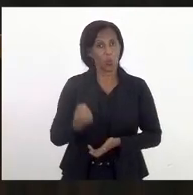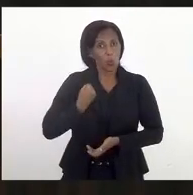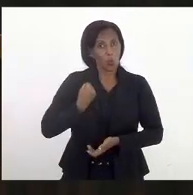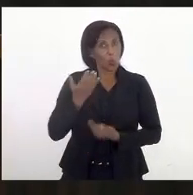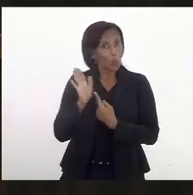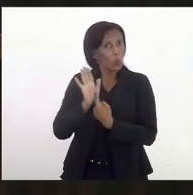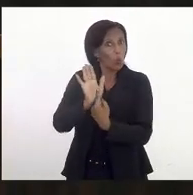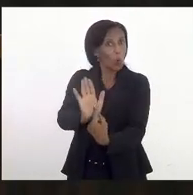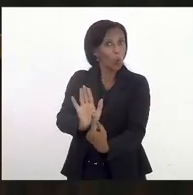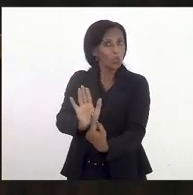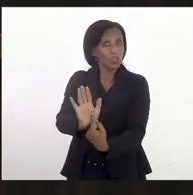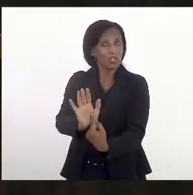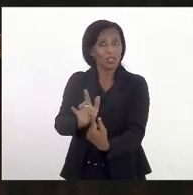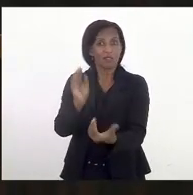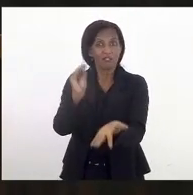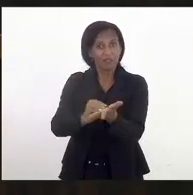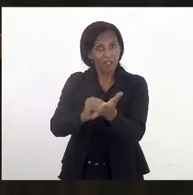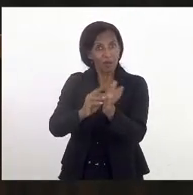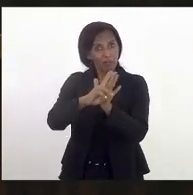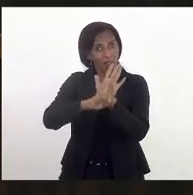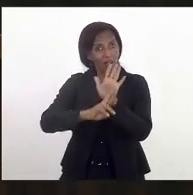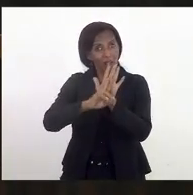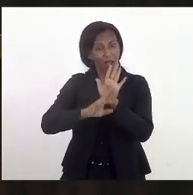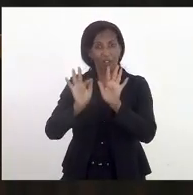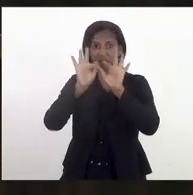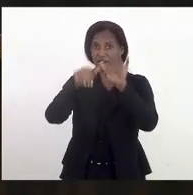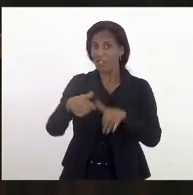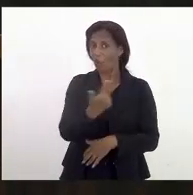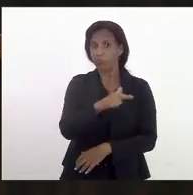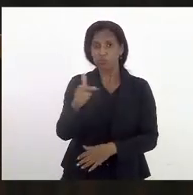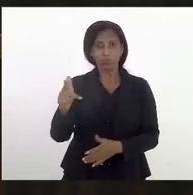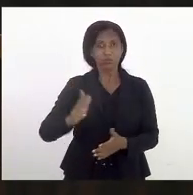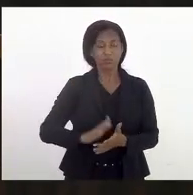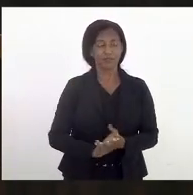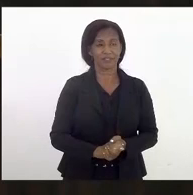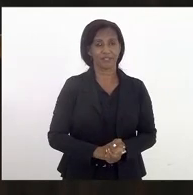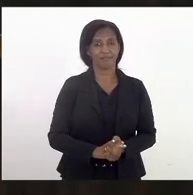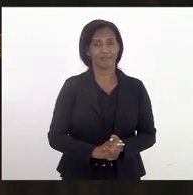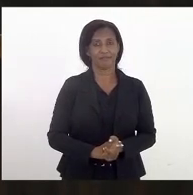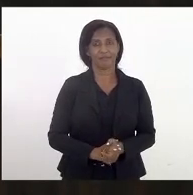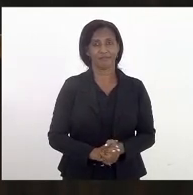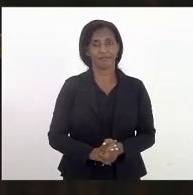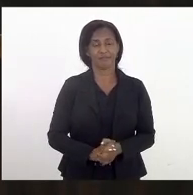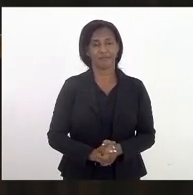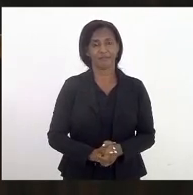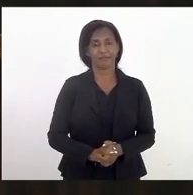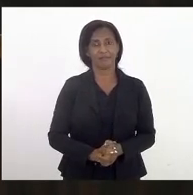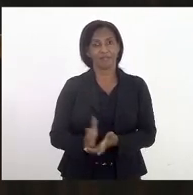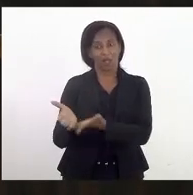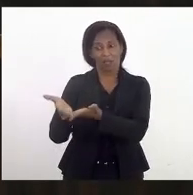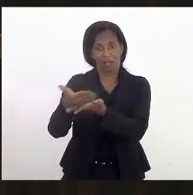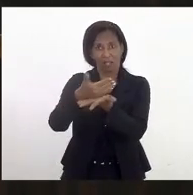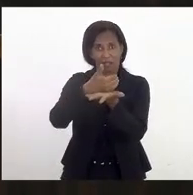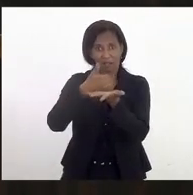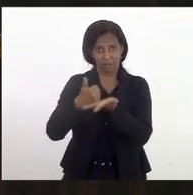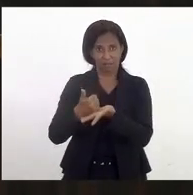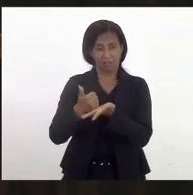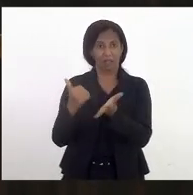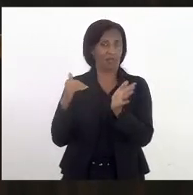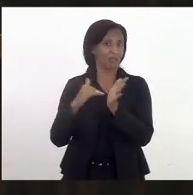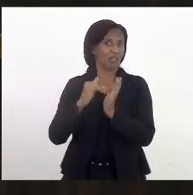o que não tem relatório final ainda bom então o recadação até